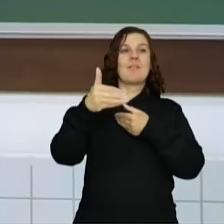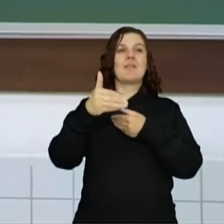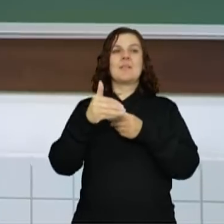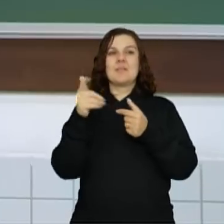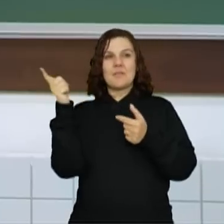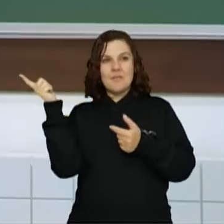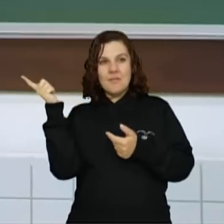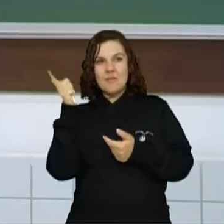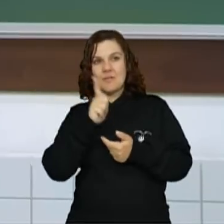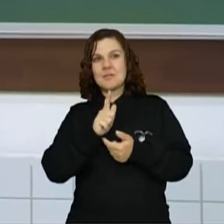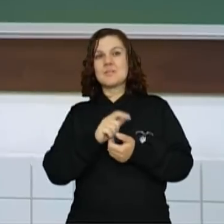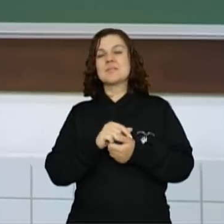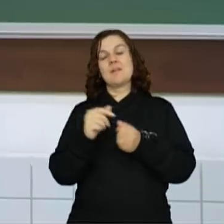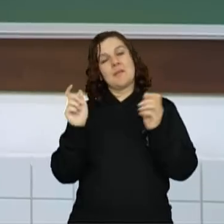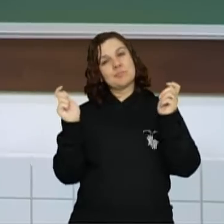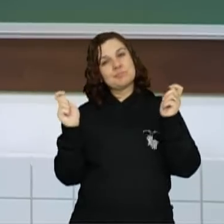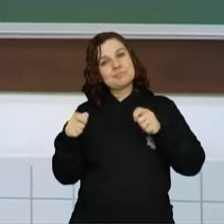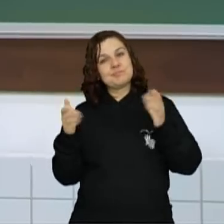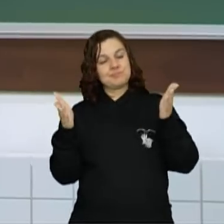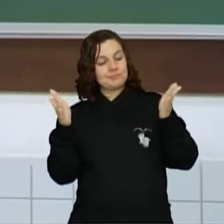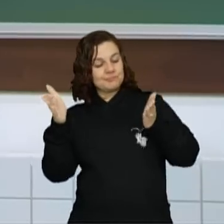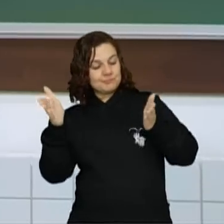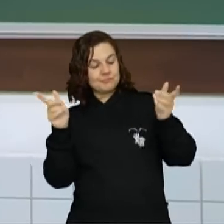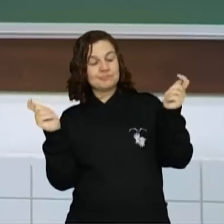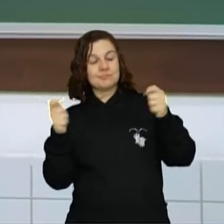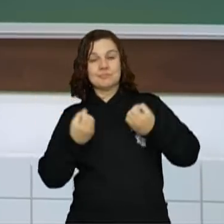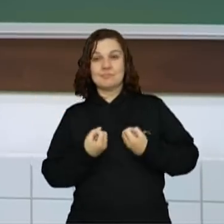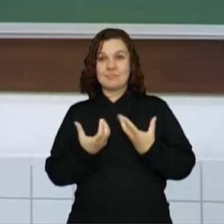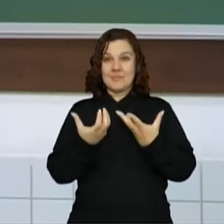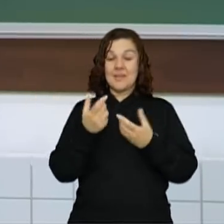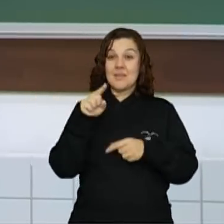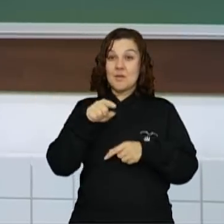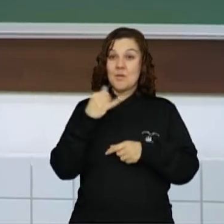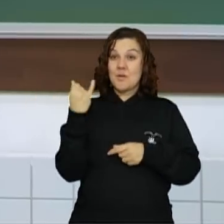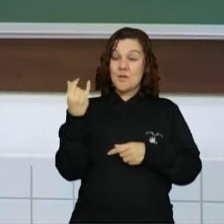sabem que circunstância expressa. Por isso é